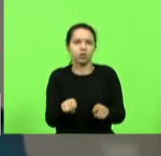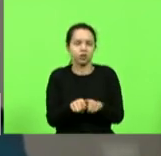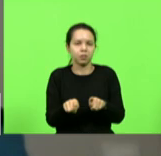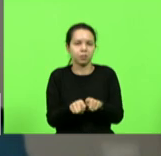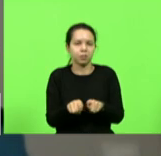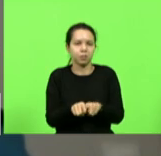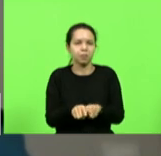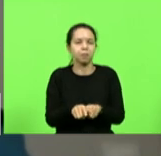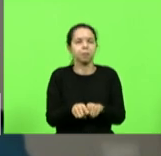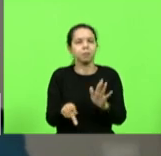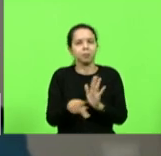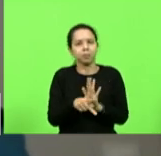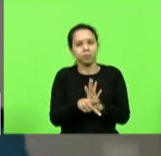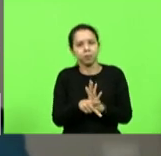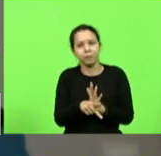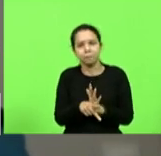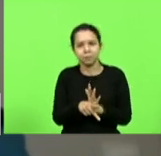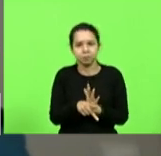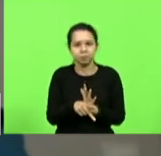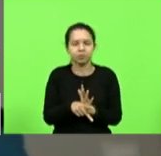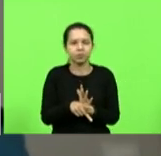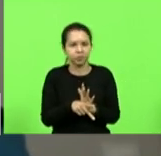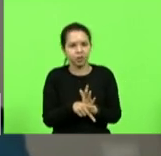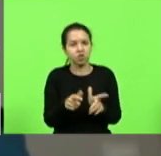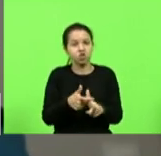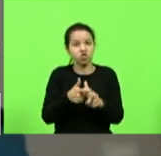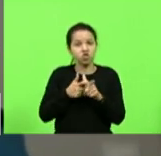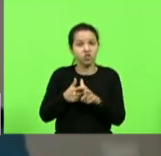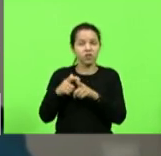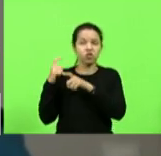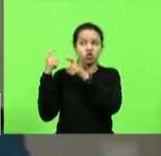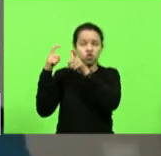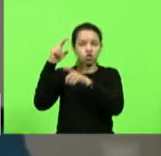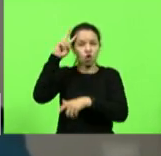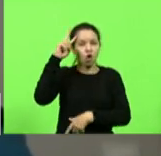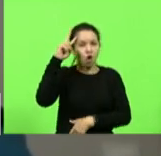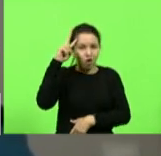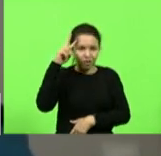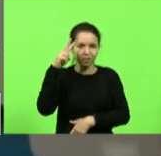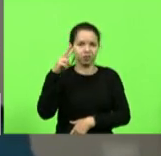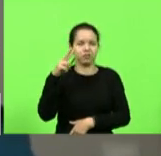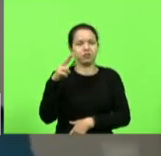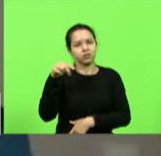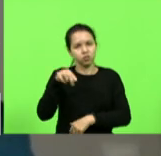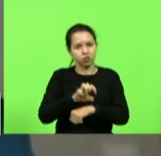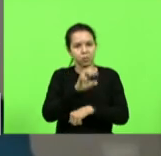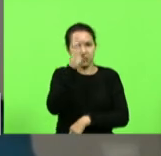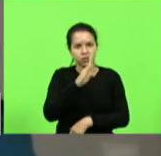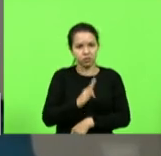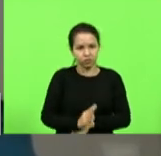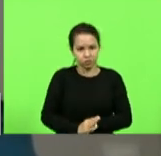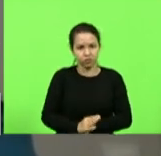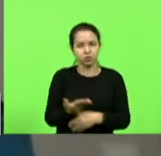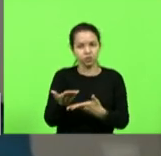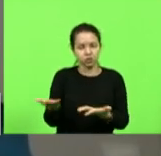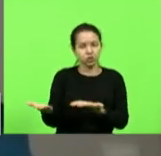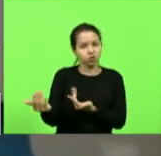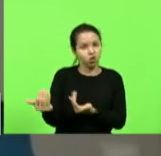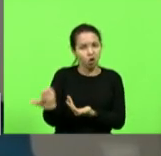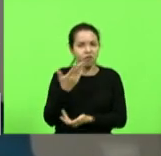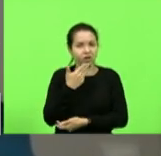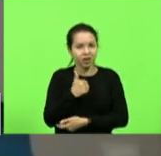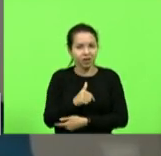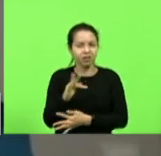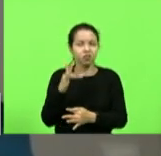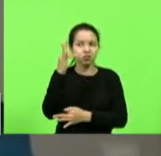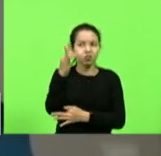uma reparação, essa dívida histórica do Estado brasileiro com as crianças e adolescentes, jovens, né, que muitas vezes têm seu futuro incerto,